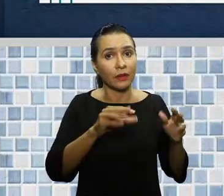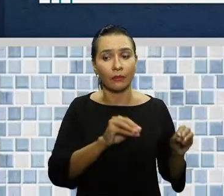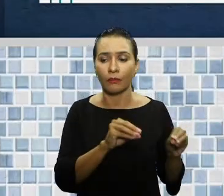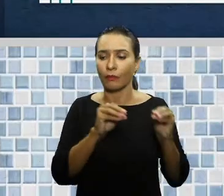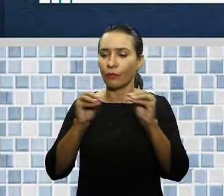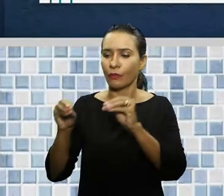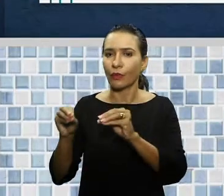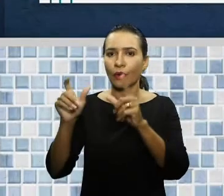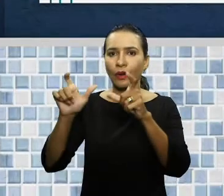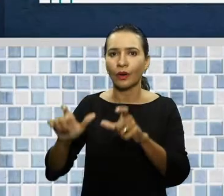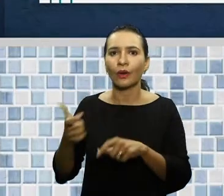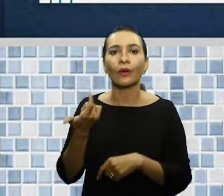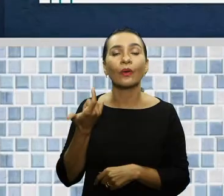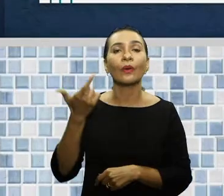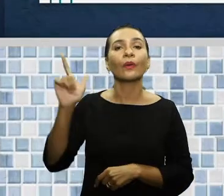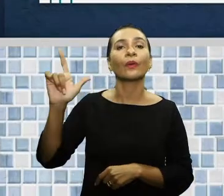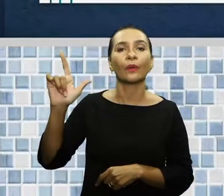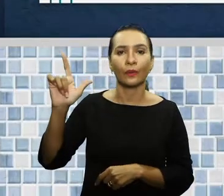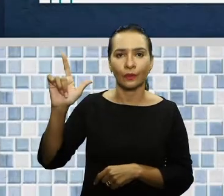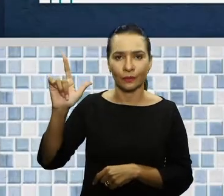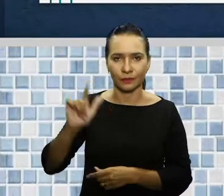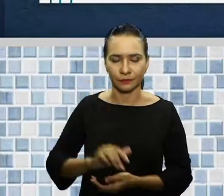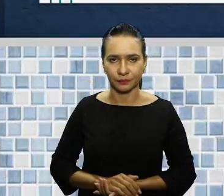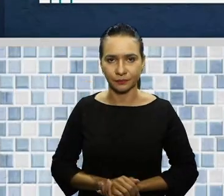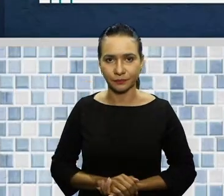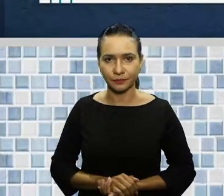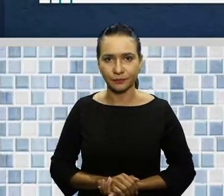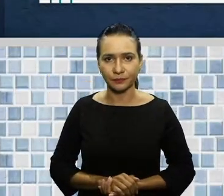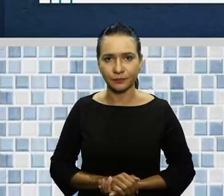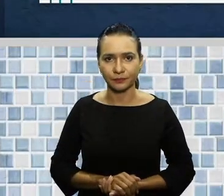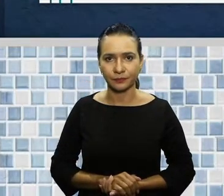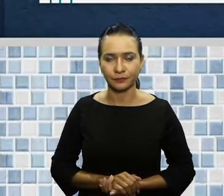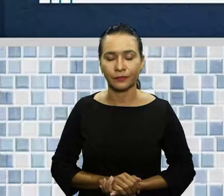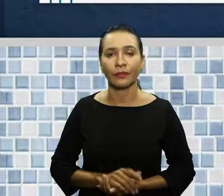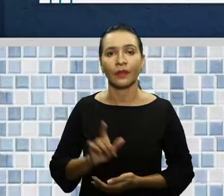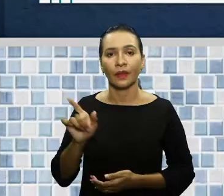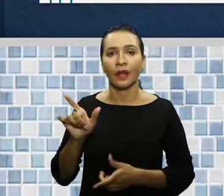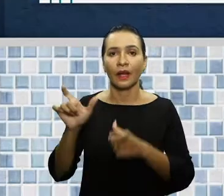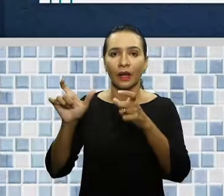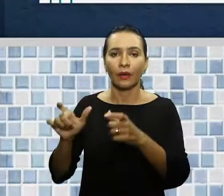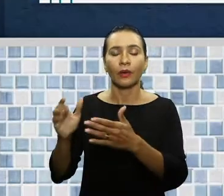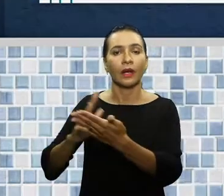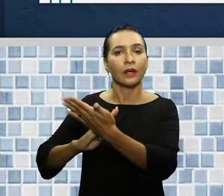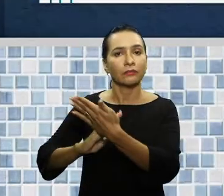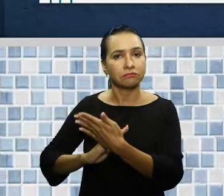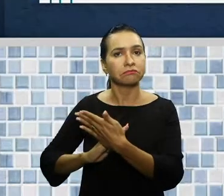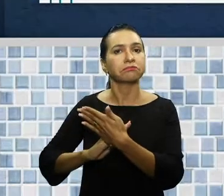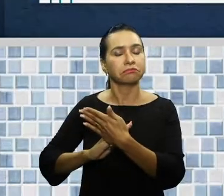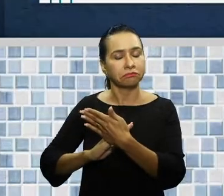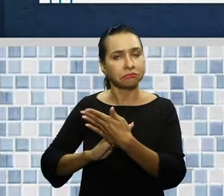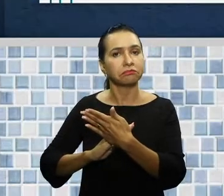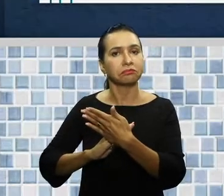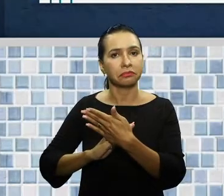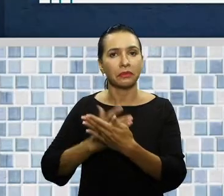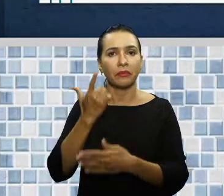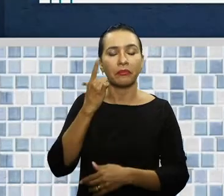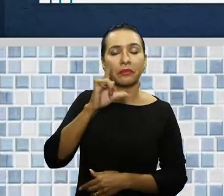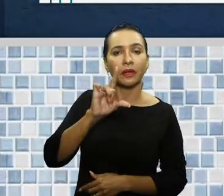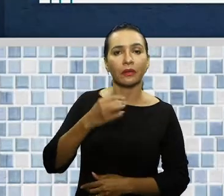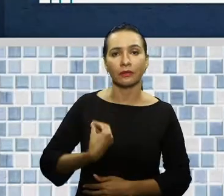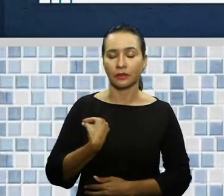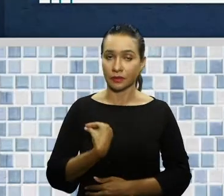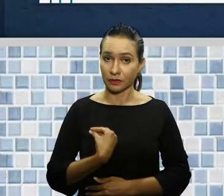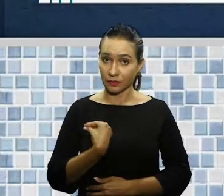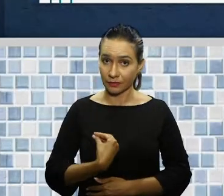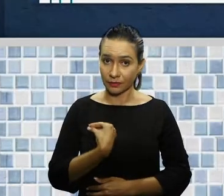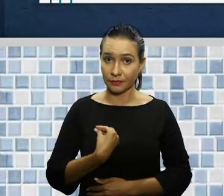mais, eles iam em busca de outro lugar que oferecesse condições mais favoráveis para a sobrevivência